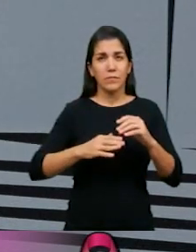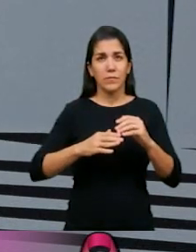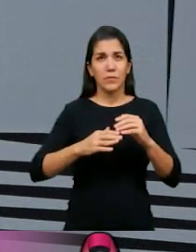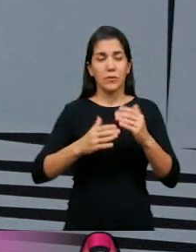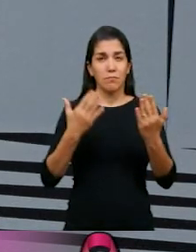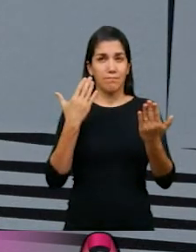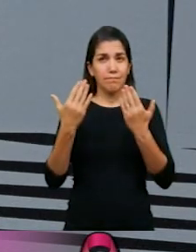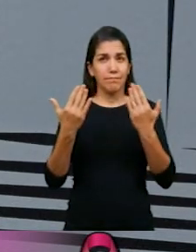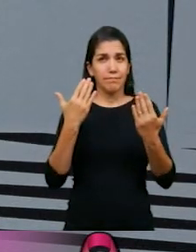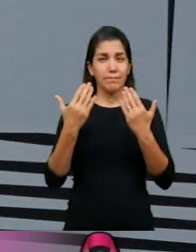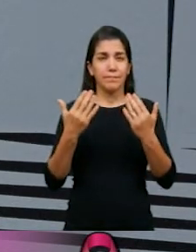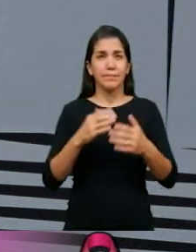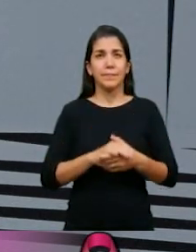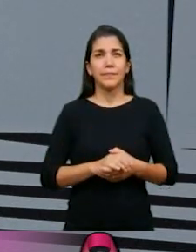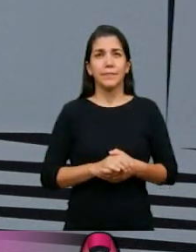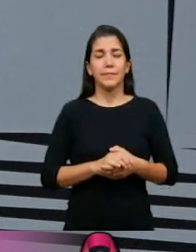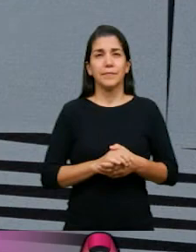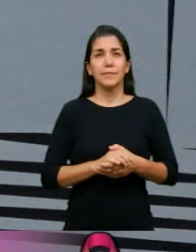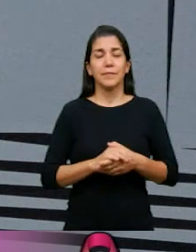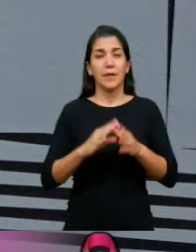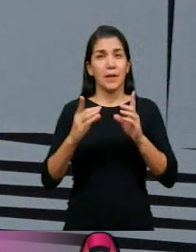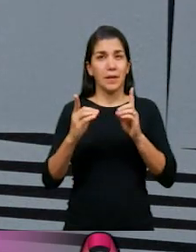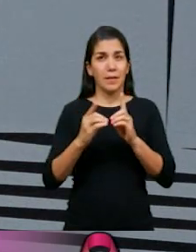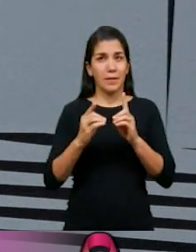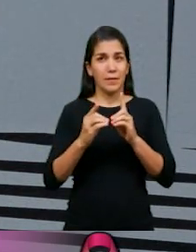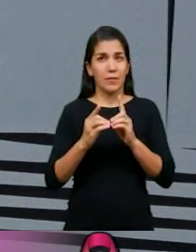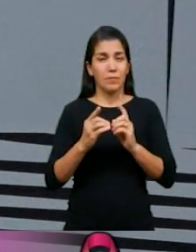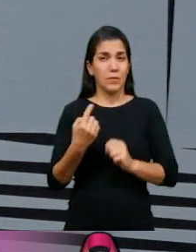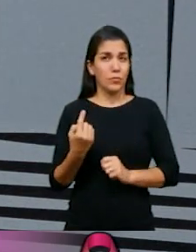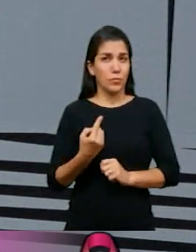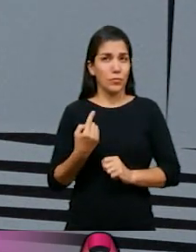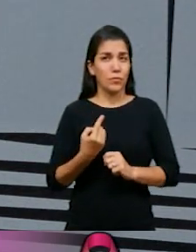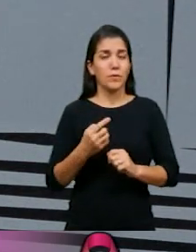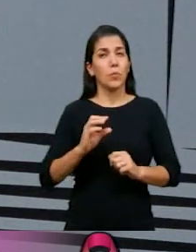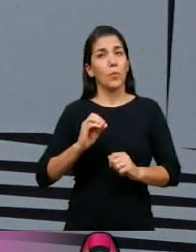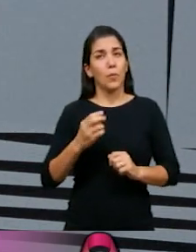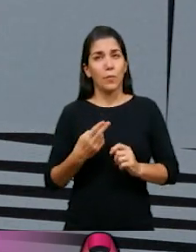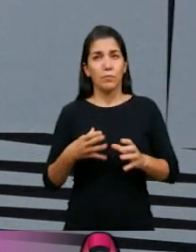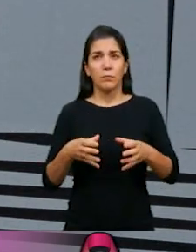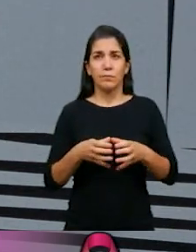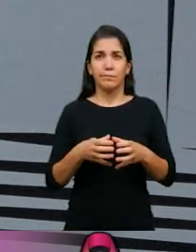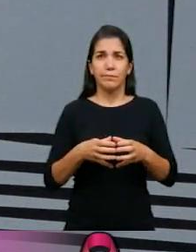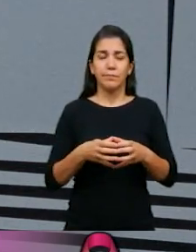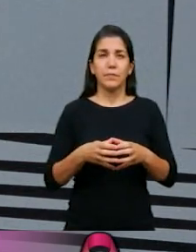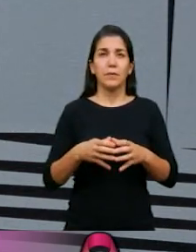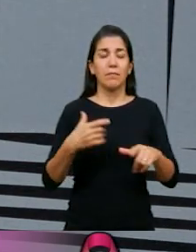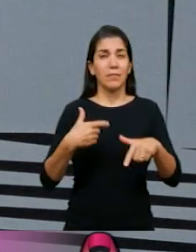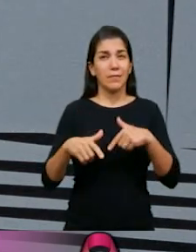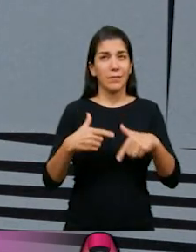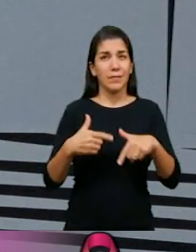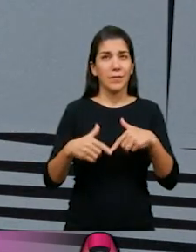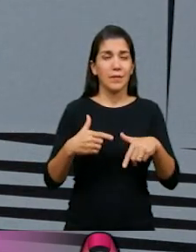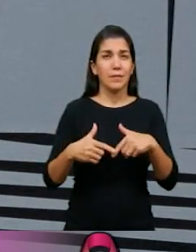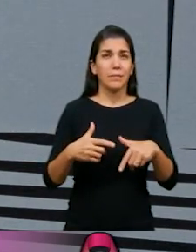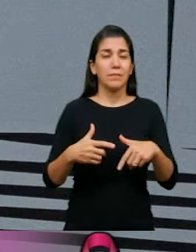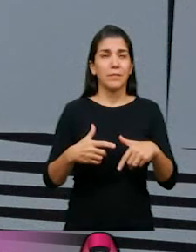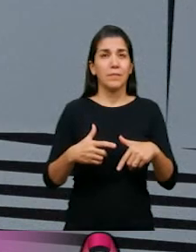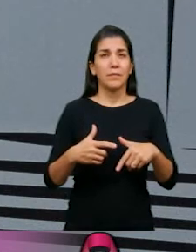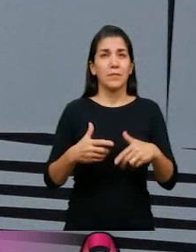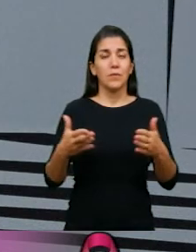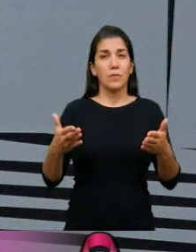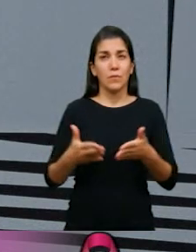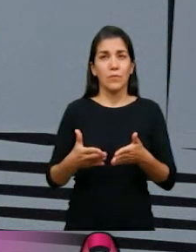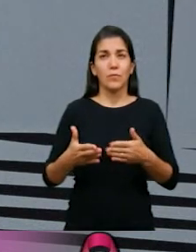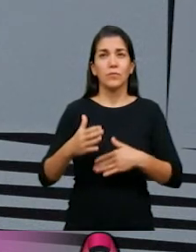psicologia e psiquiatria para atendimentos individuais e em grupo, e que tais serviços estão sendo realizados por profissionais